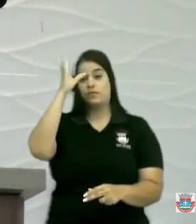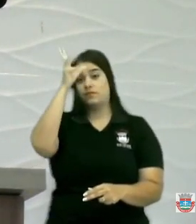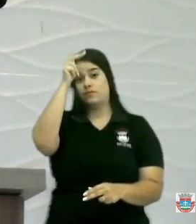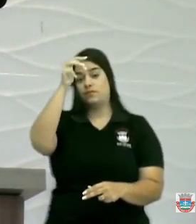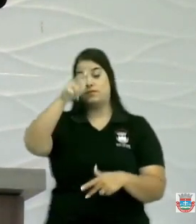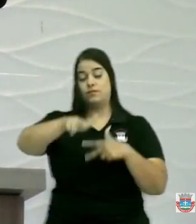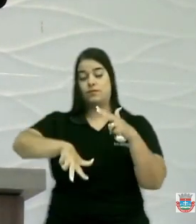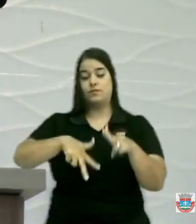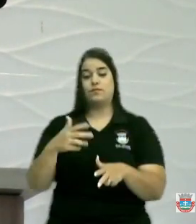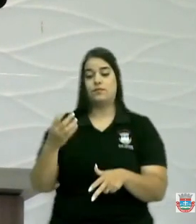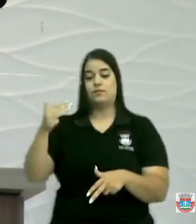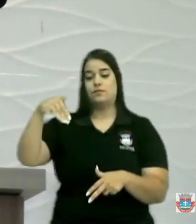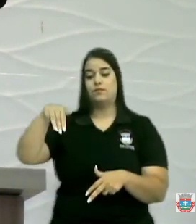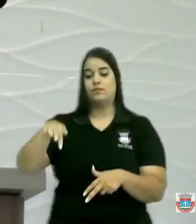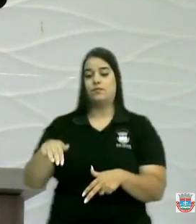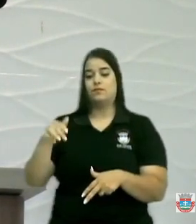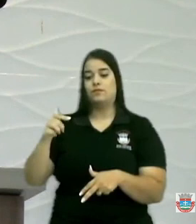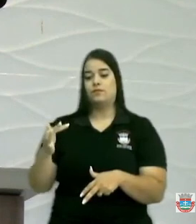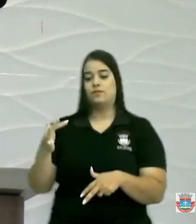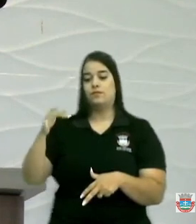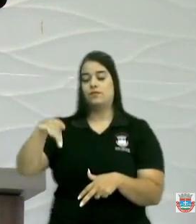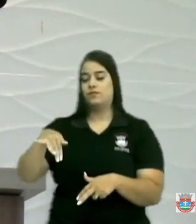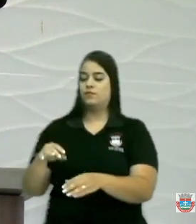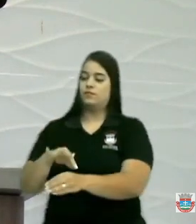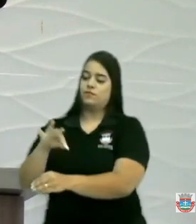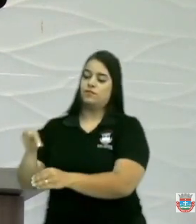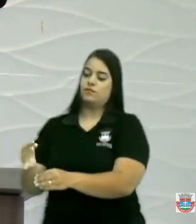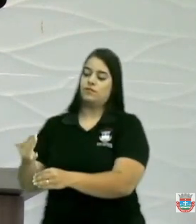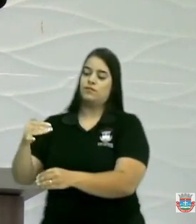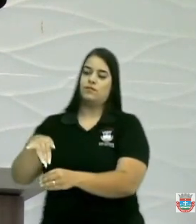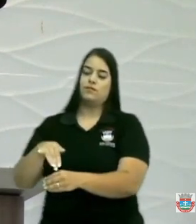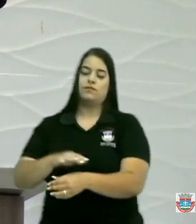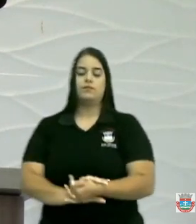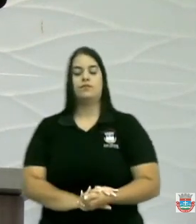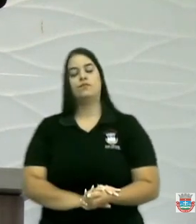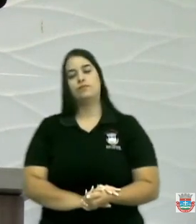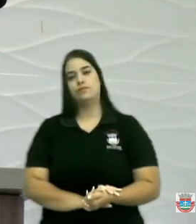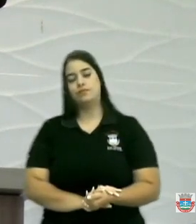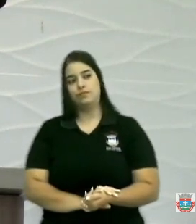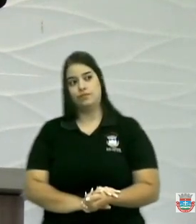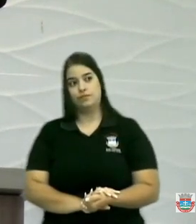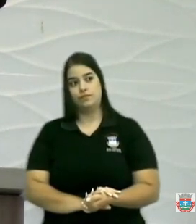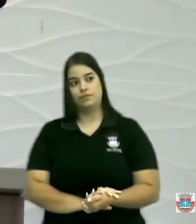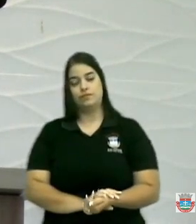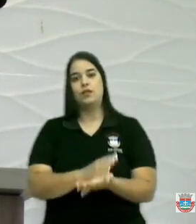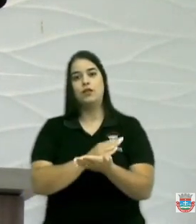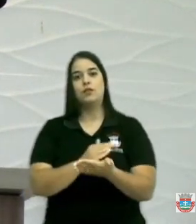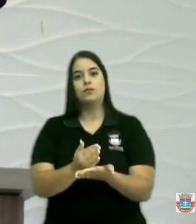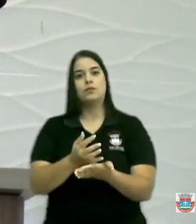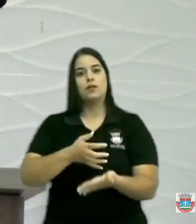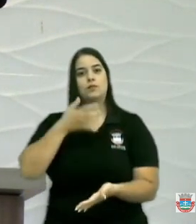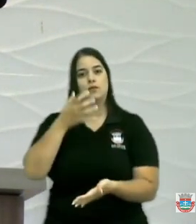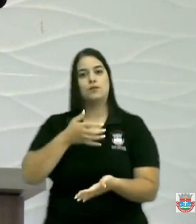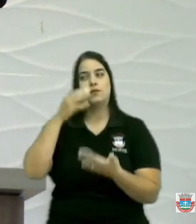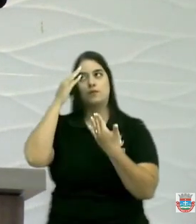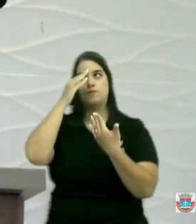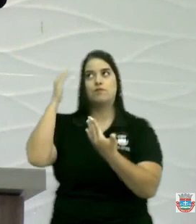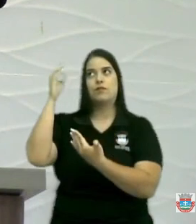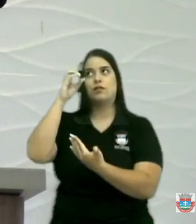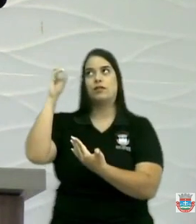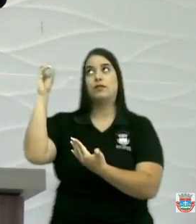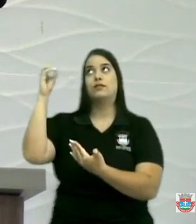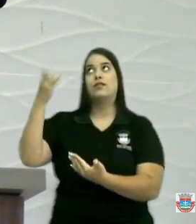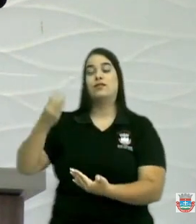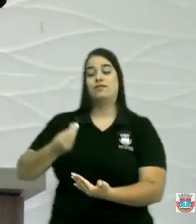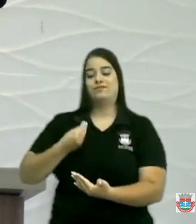FM, que neste momento está fazendo a transmissão aqui da reunião da Câmara. Quero iniciar meu discurso agradecendo a Deus por mais